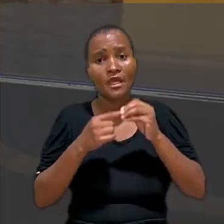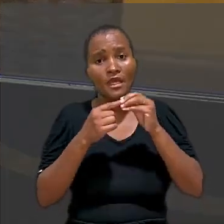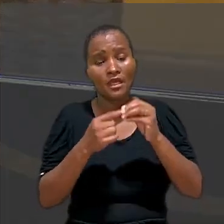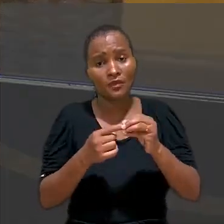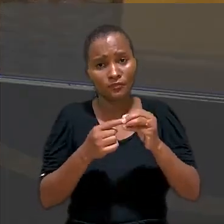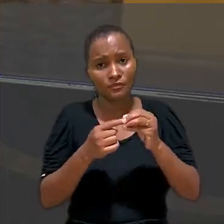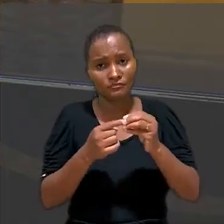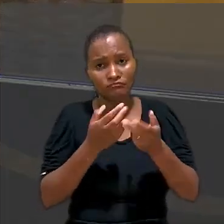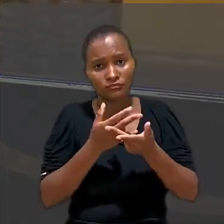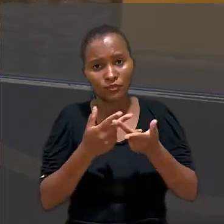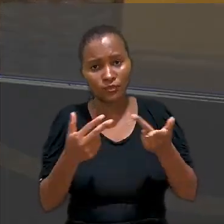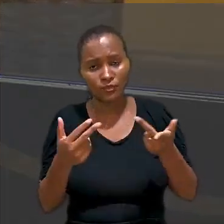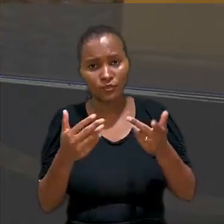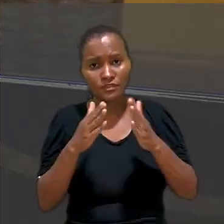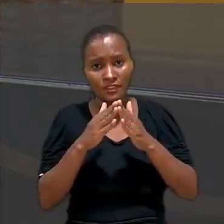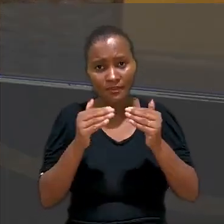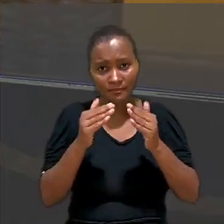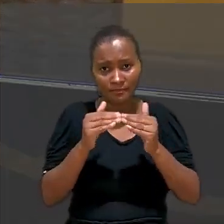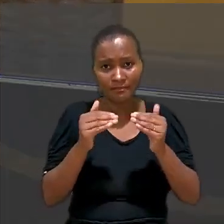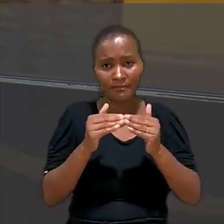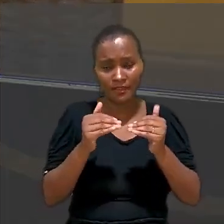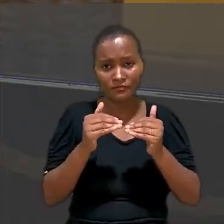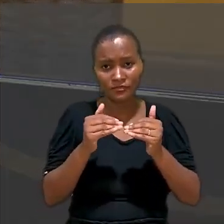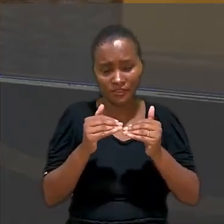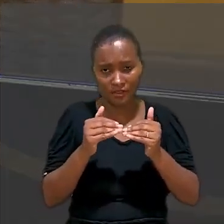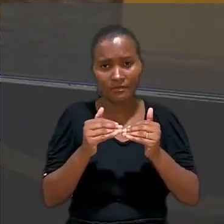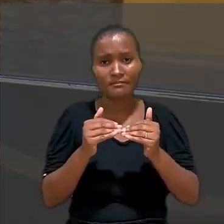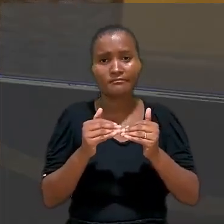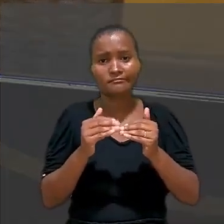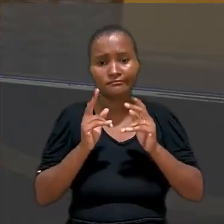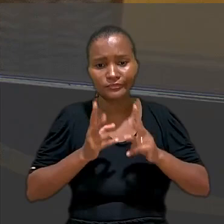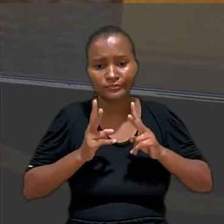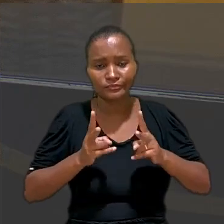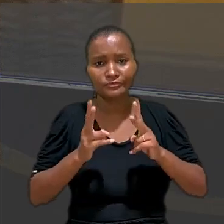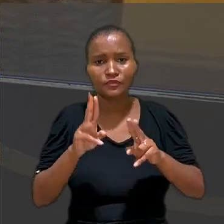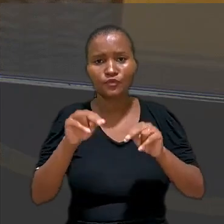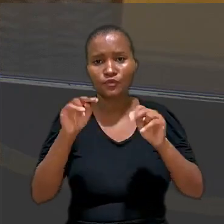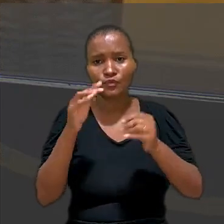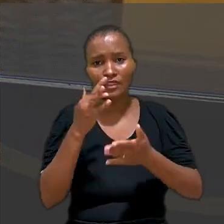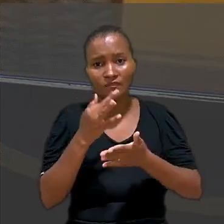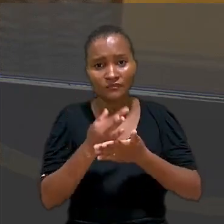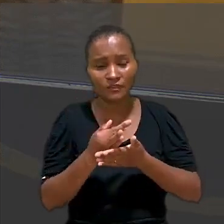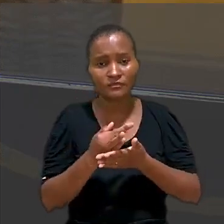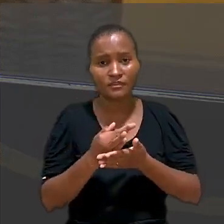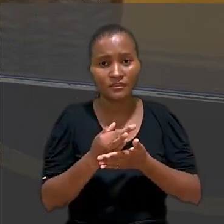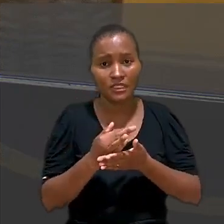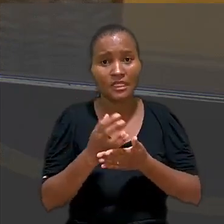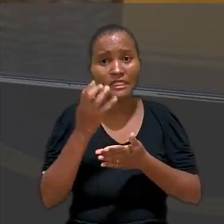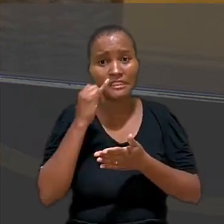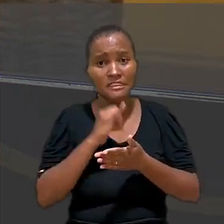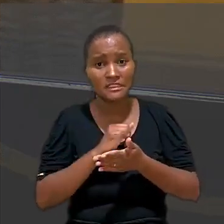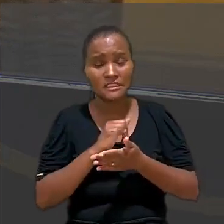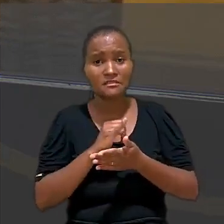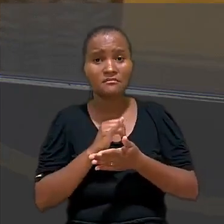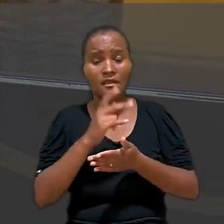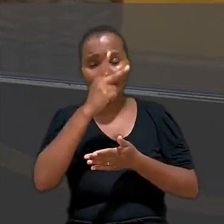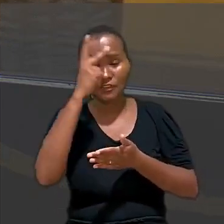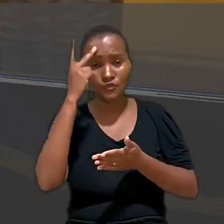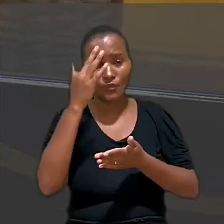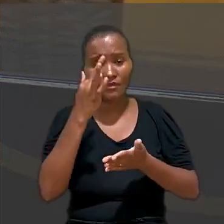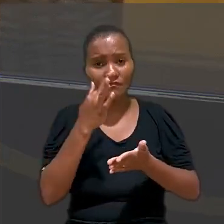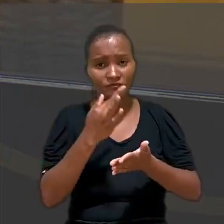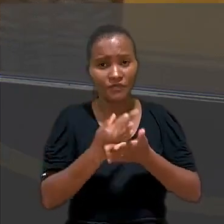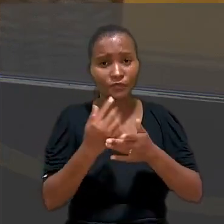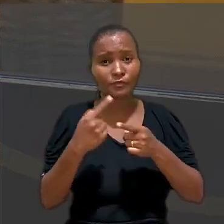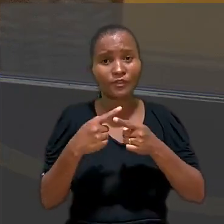única ressalva para o preenchimento da assiduidade ocorrerá na situação de ausência justificada